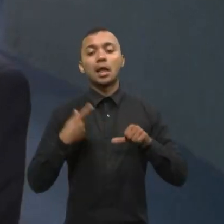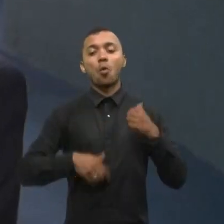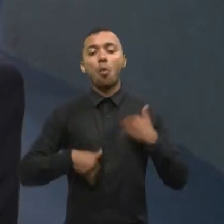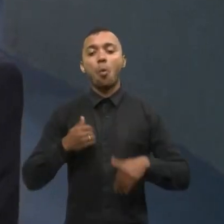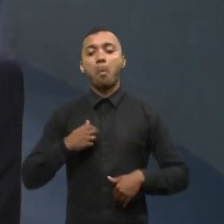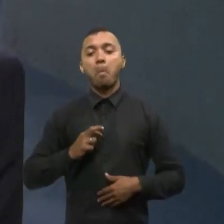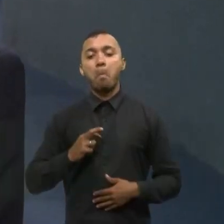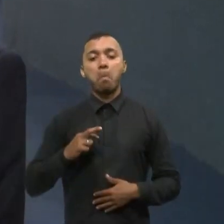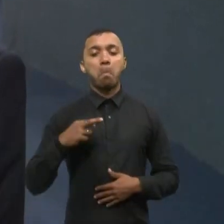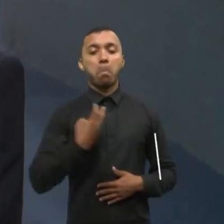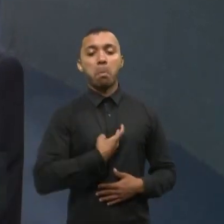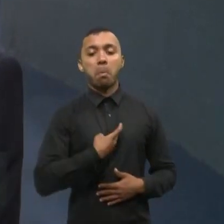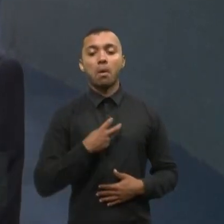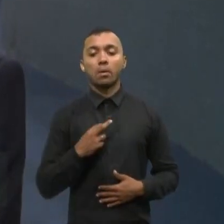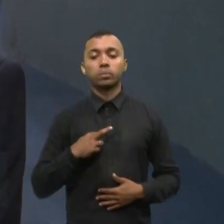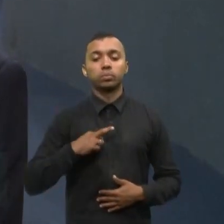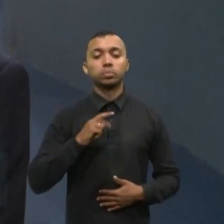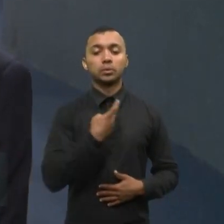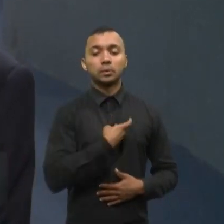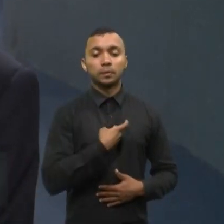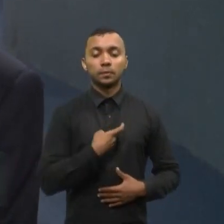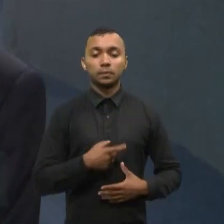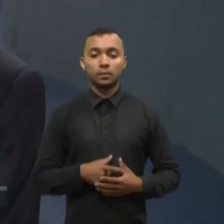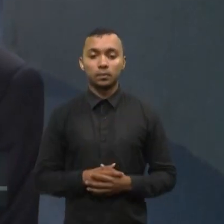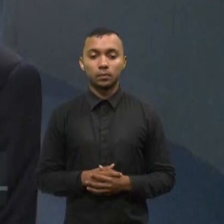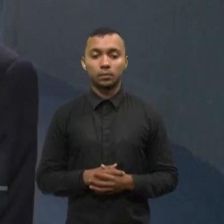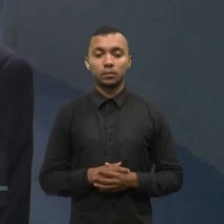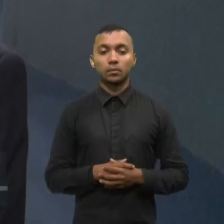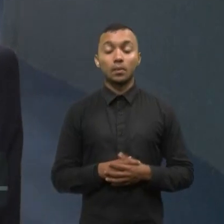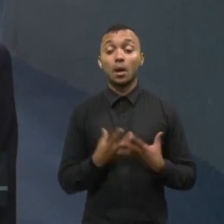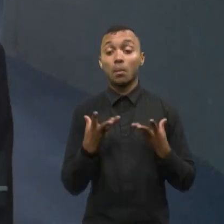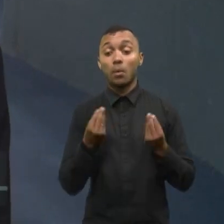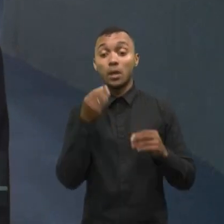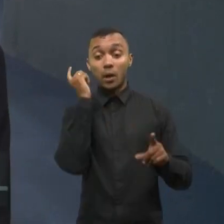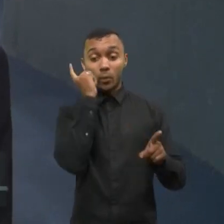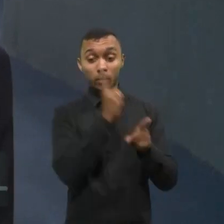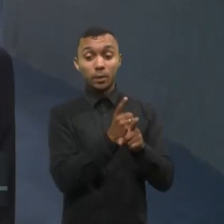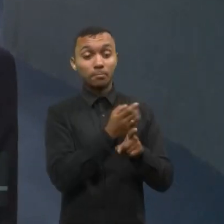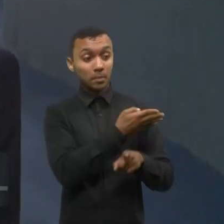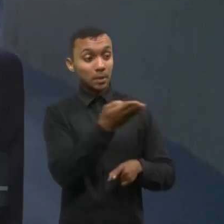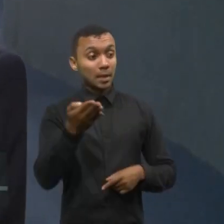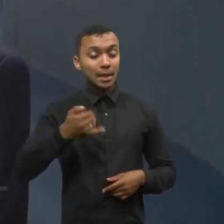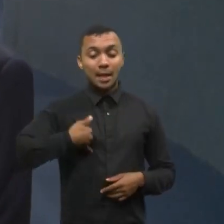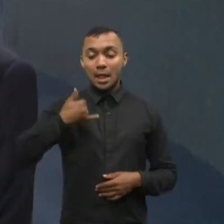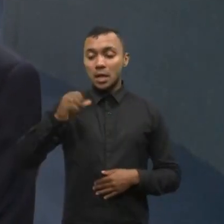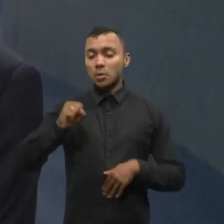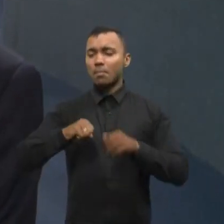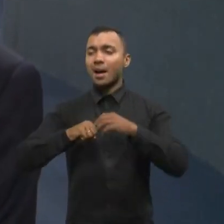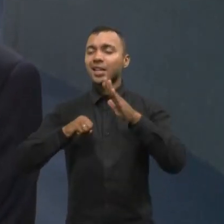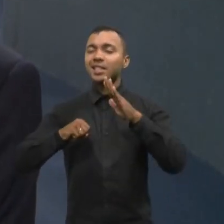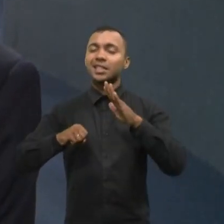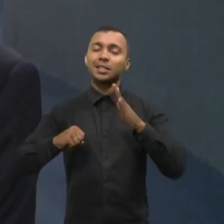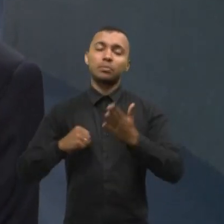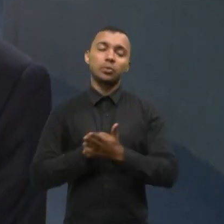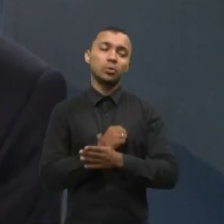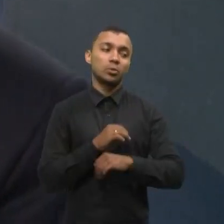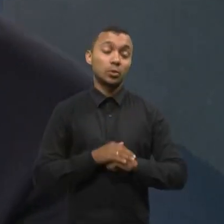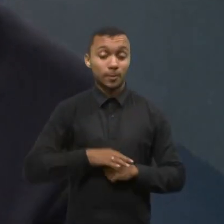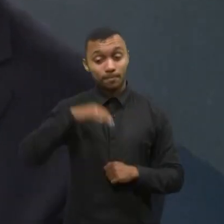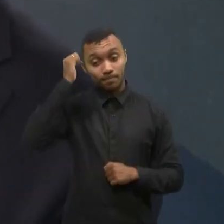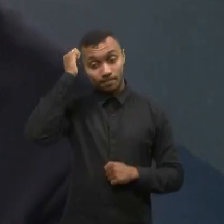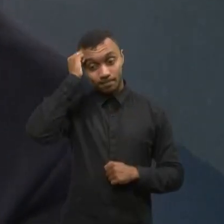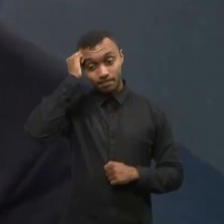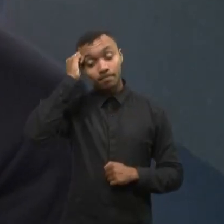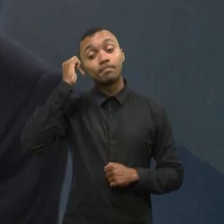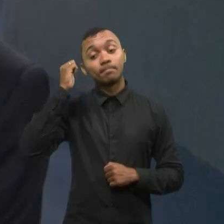constatamos muitos casos que aconteceram de hoje e depois deles alcançar a maioridade e estarem arrependidos. Então,